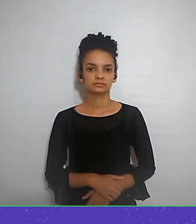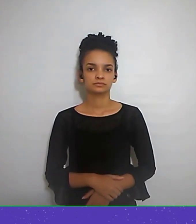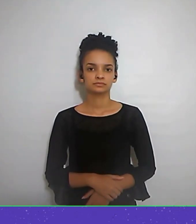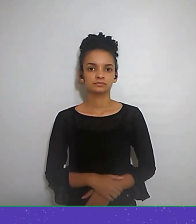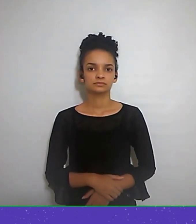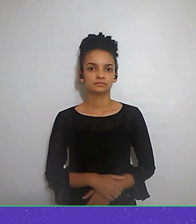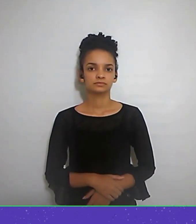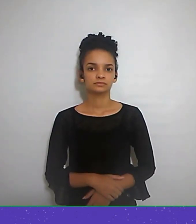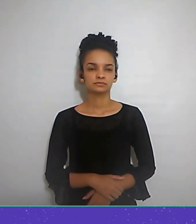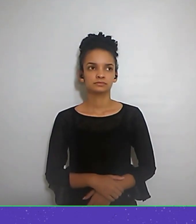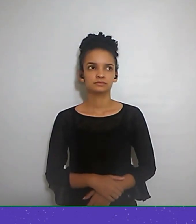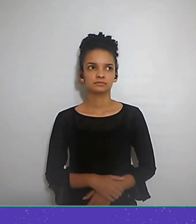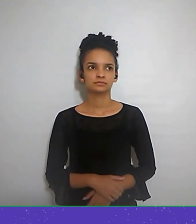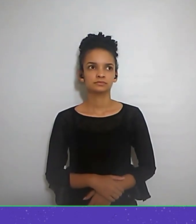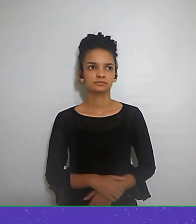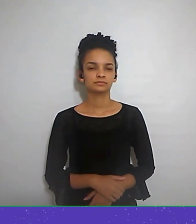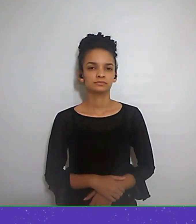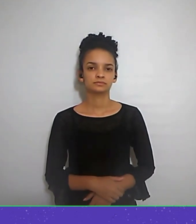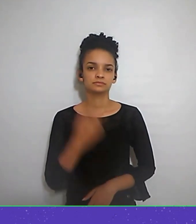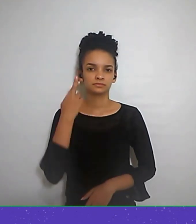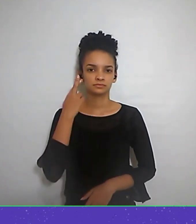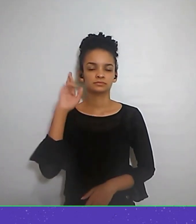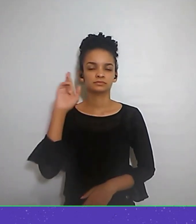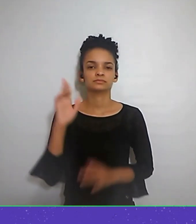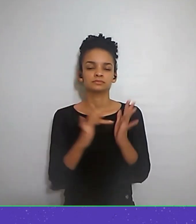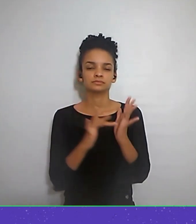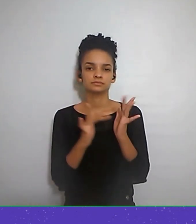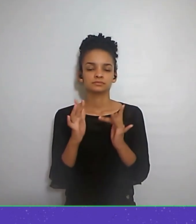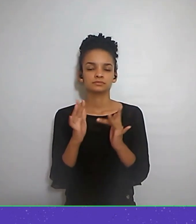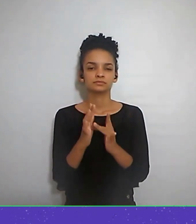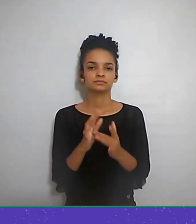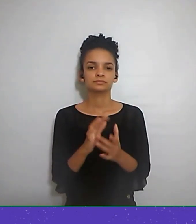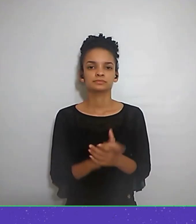Senhor Jesus, Filipenses 3, vou ler